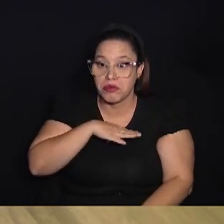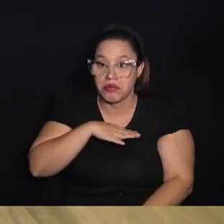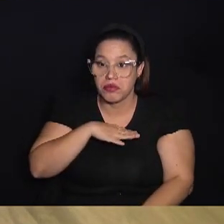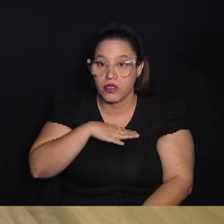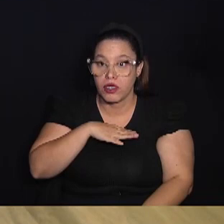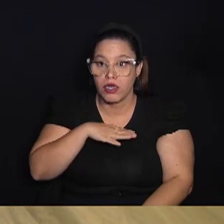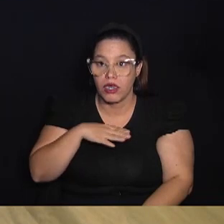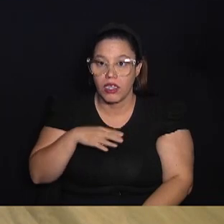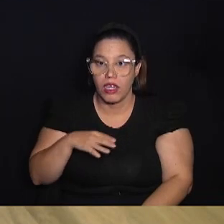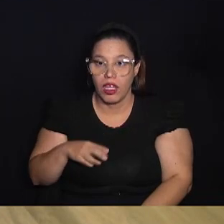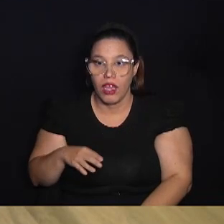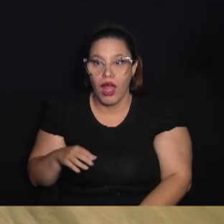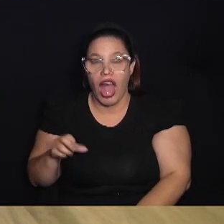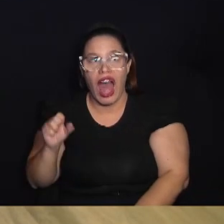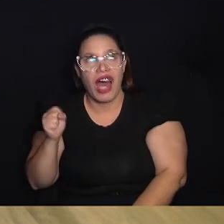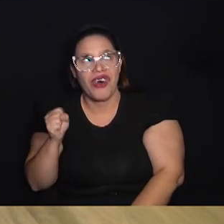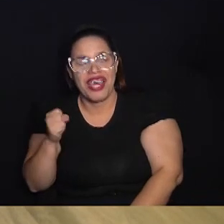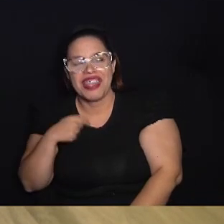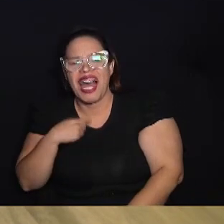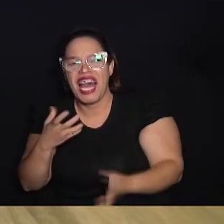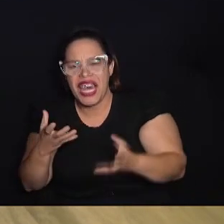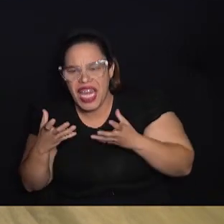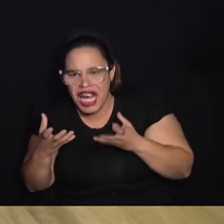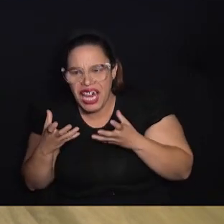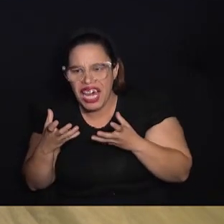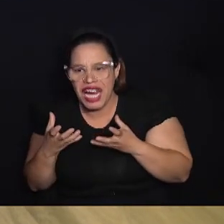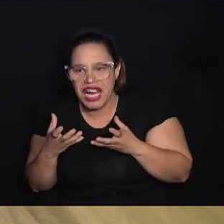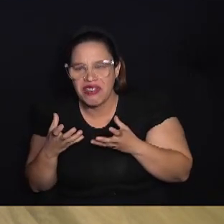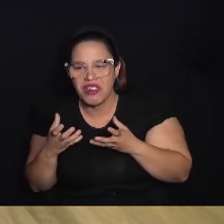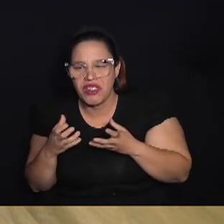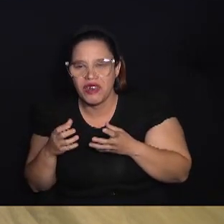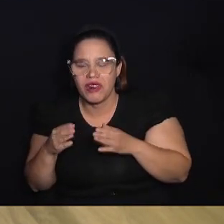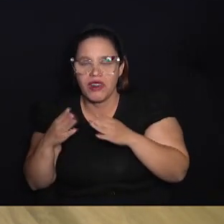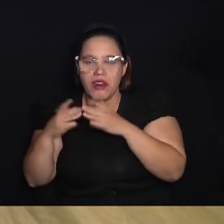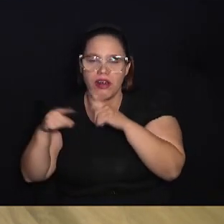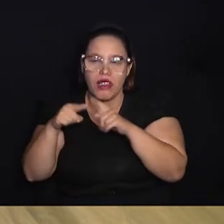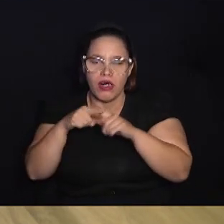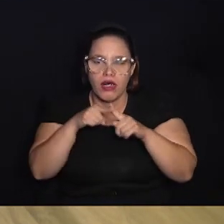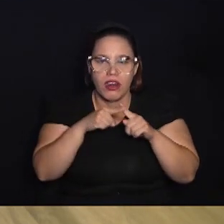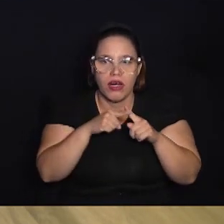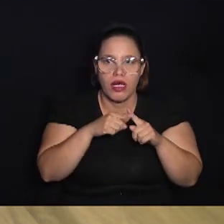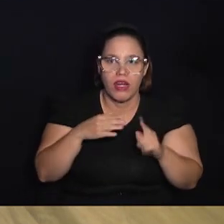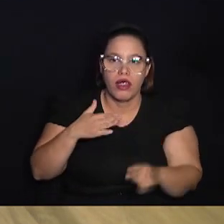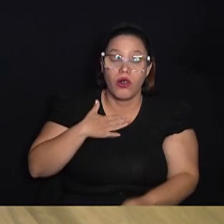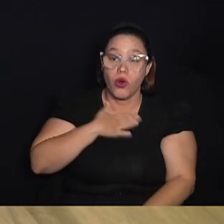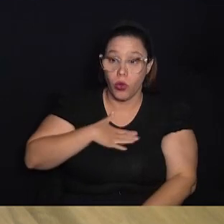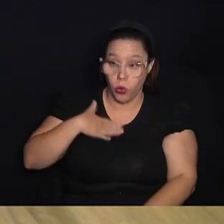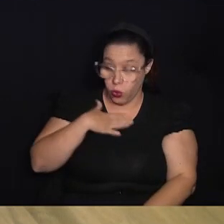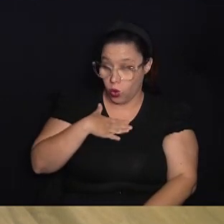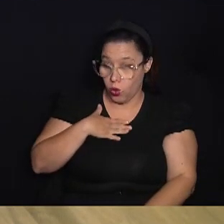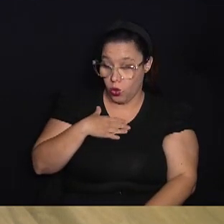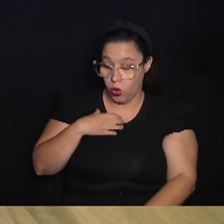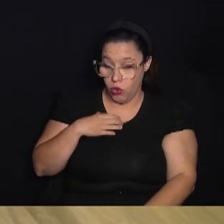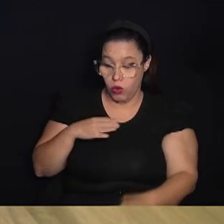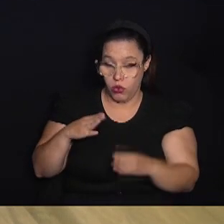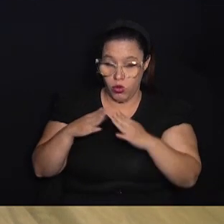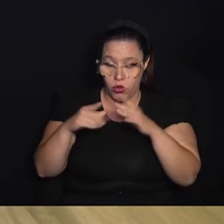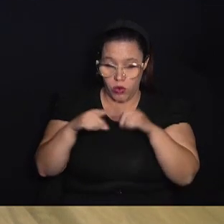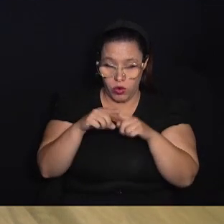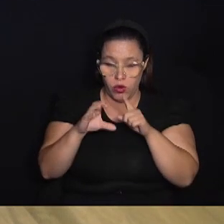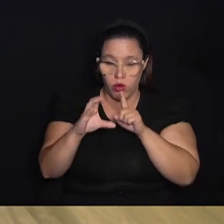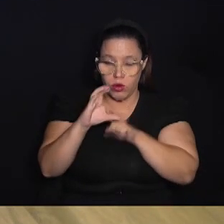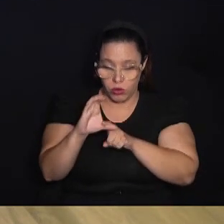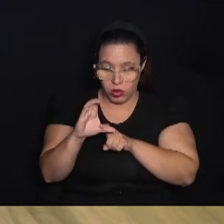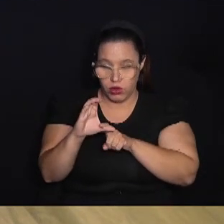ass oitavo que era o cemitério Mas é da sete assim da sete qual que é o seu local preferid eu acho a Catedral acho a Catedral um